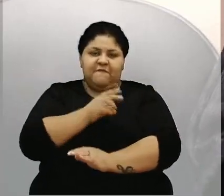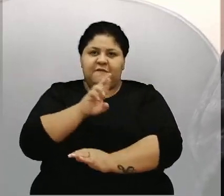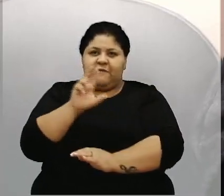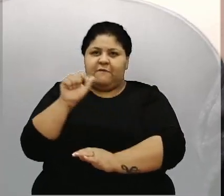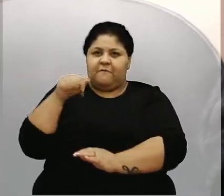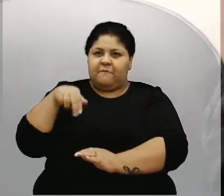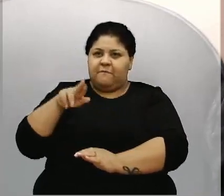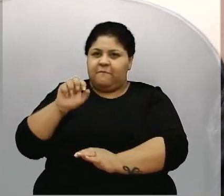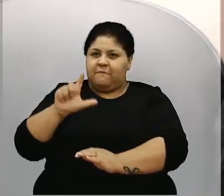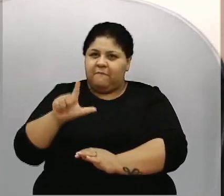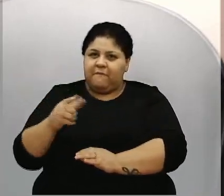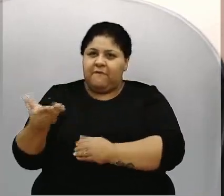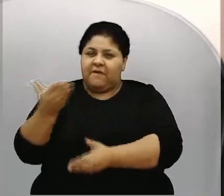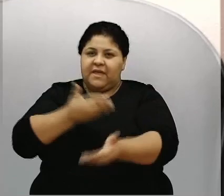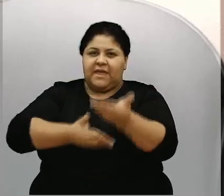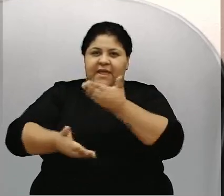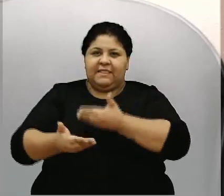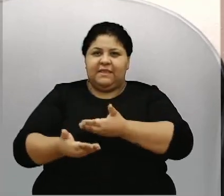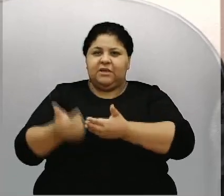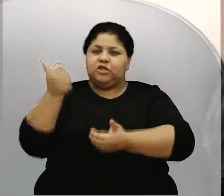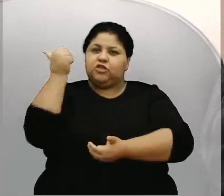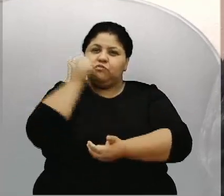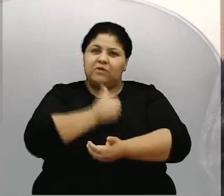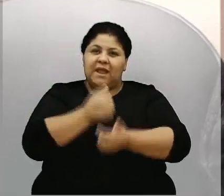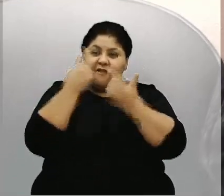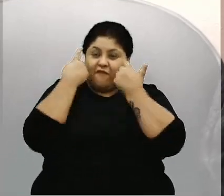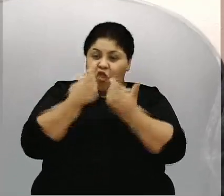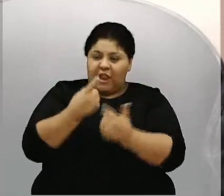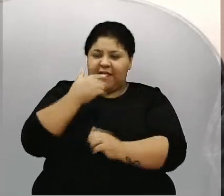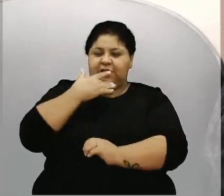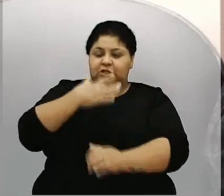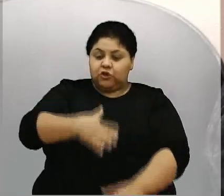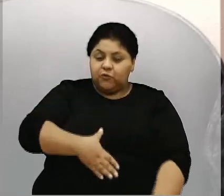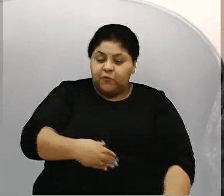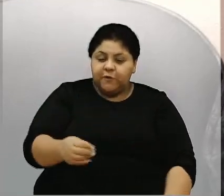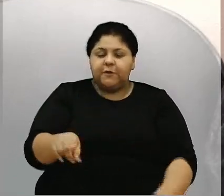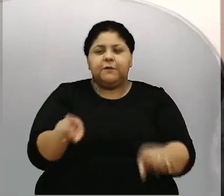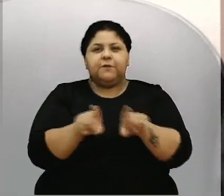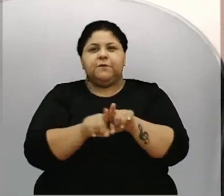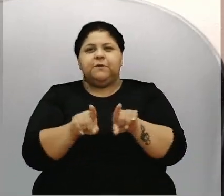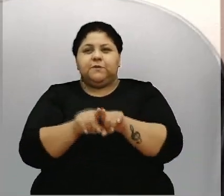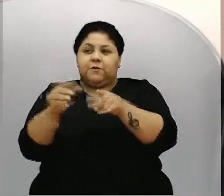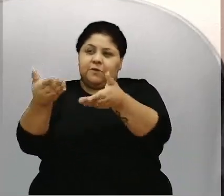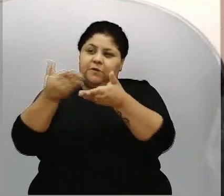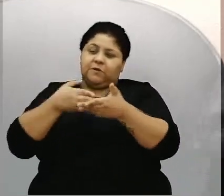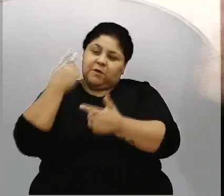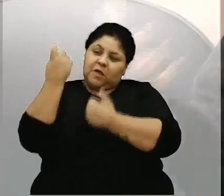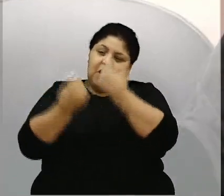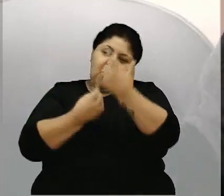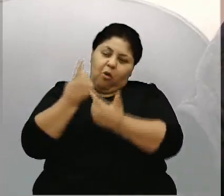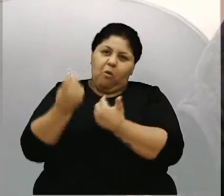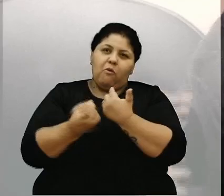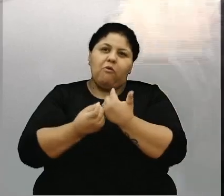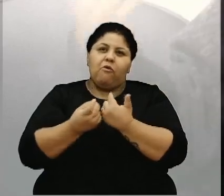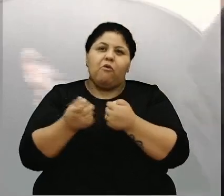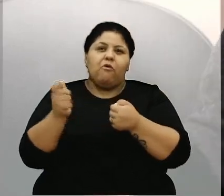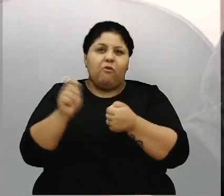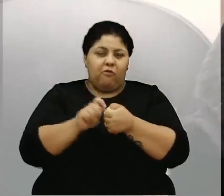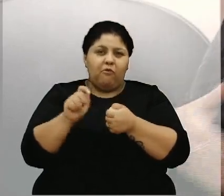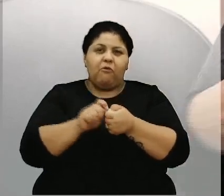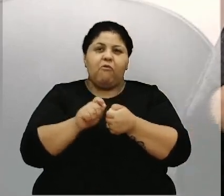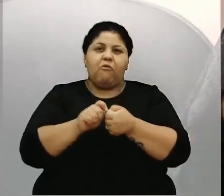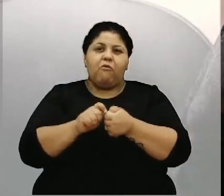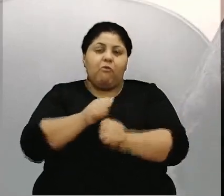em situação de violência, né, e os filhos, e que também está recebendo algumas dessas peças que foram feitas, então, por